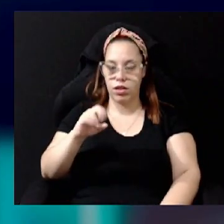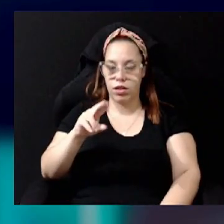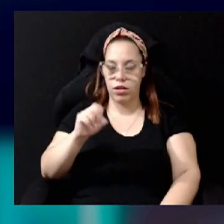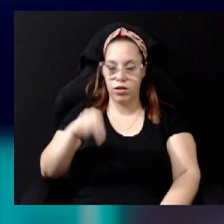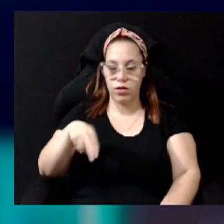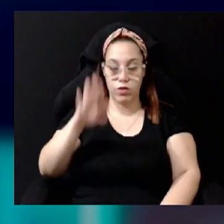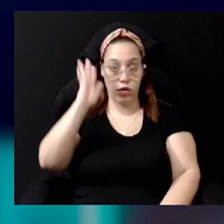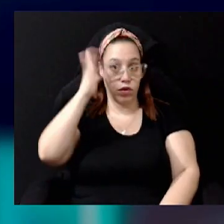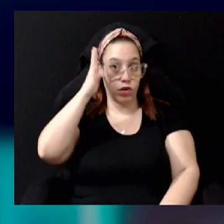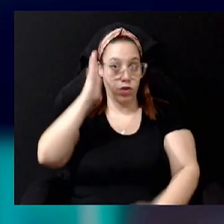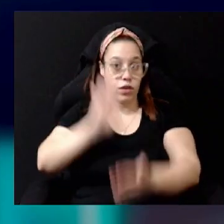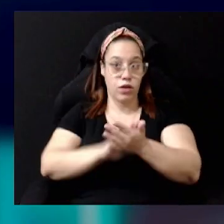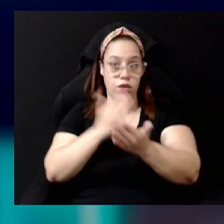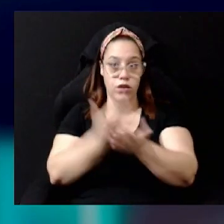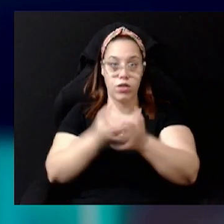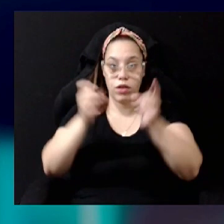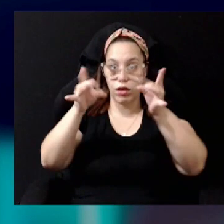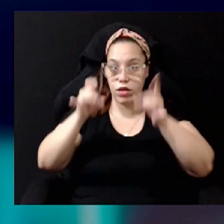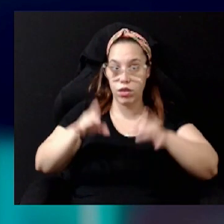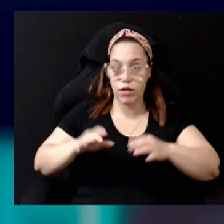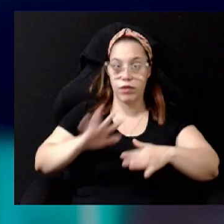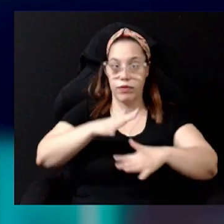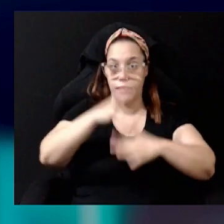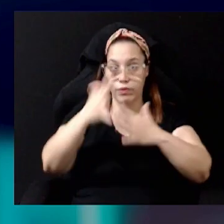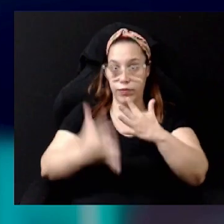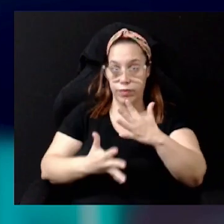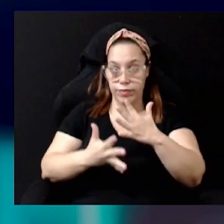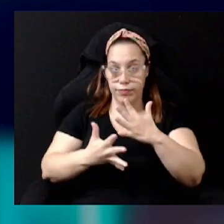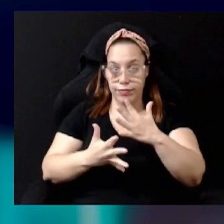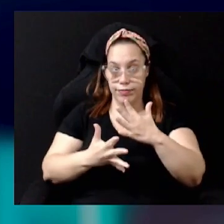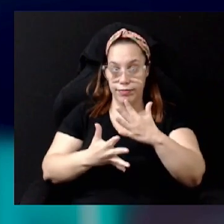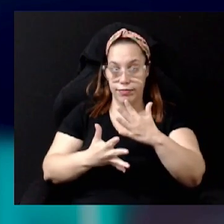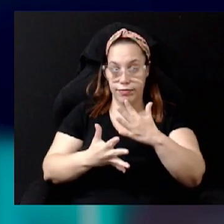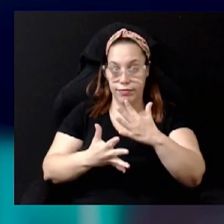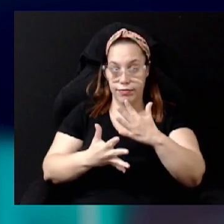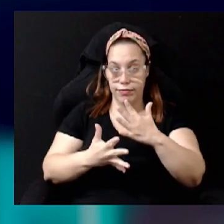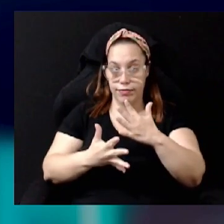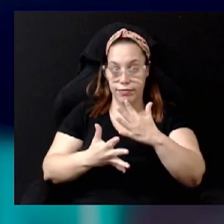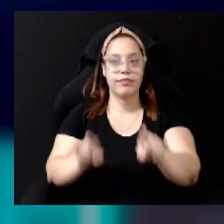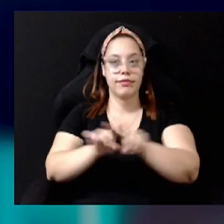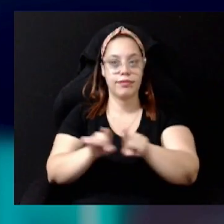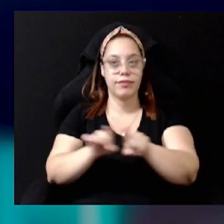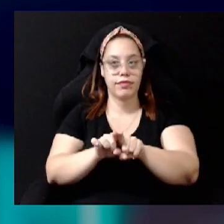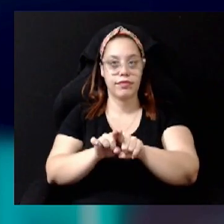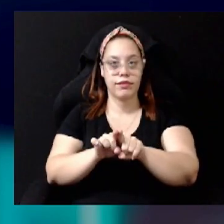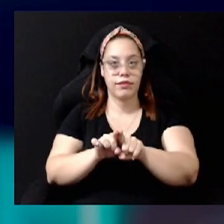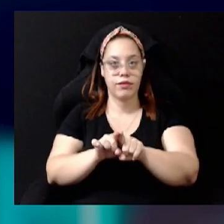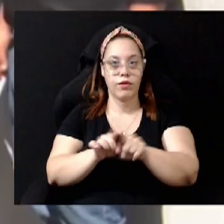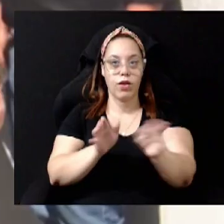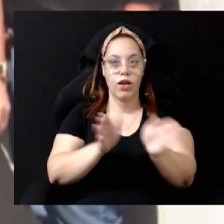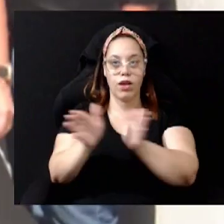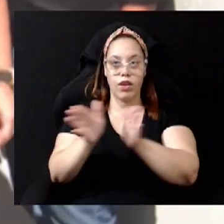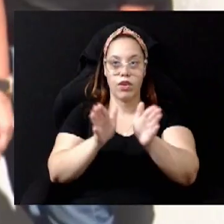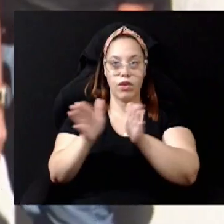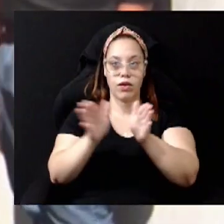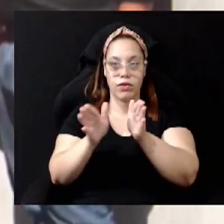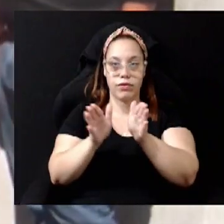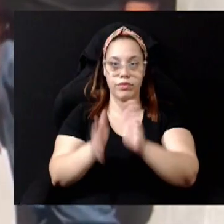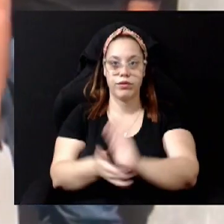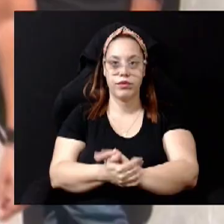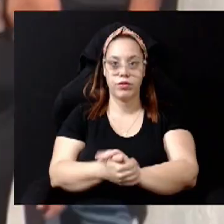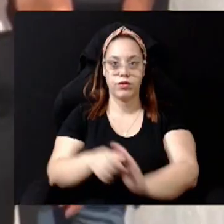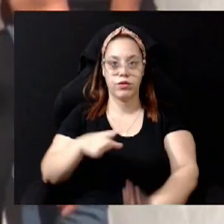e especialista em Libras, a língua brasileira de sinais, e também consultor em acessibilidade. A oficina tem o objetivo